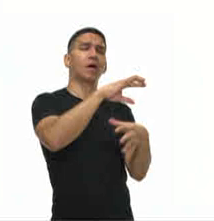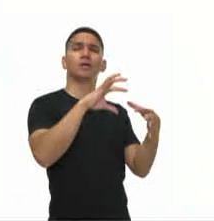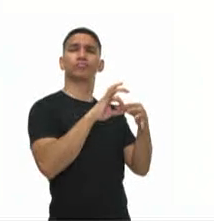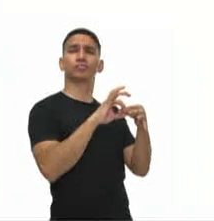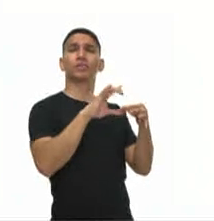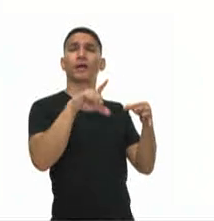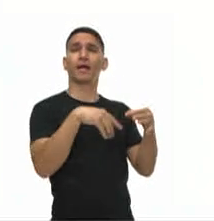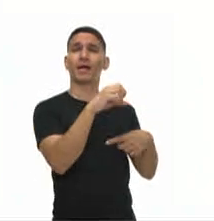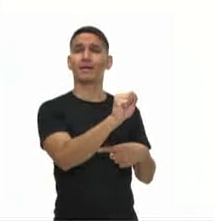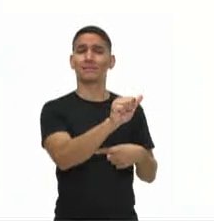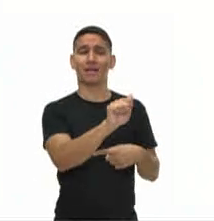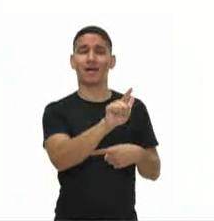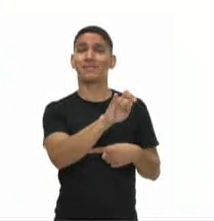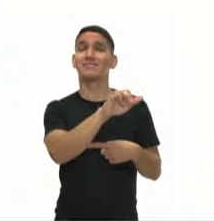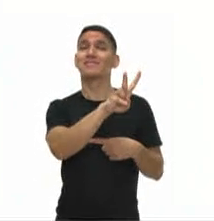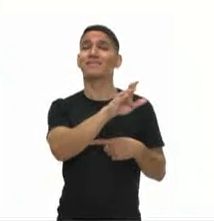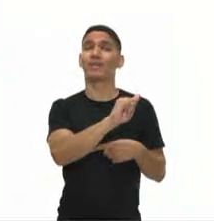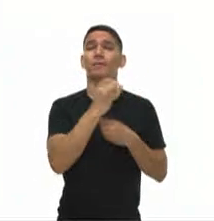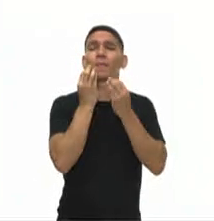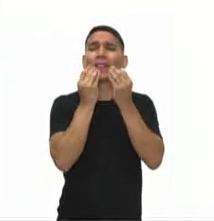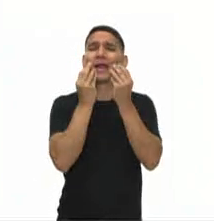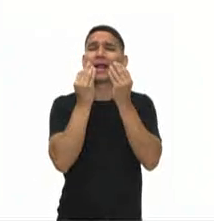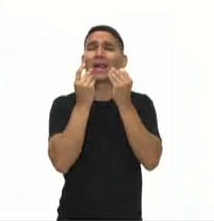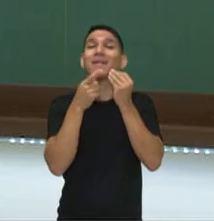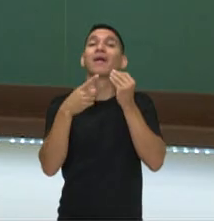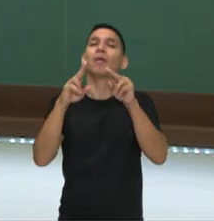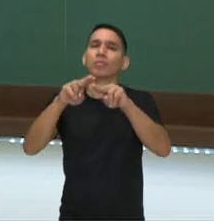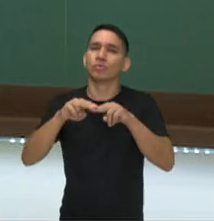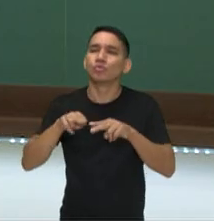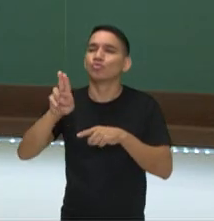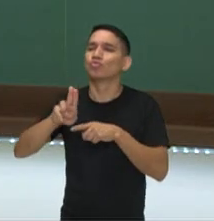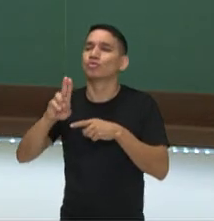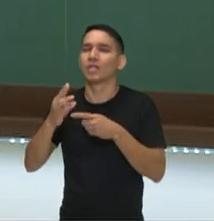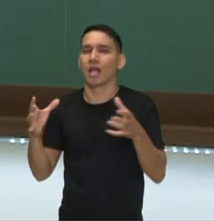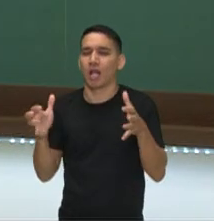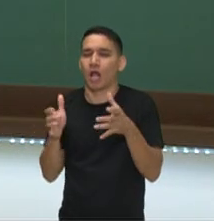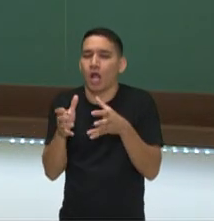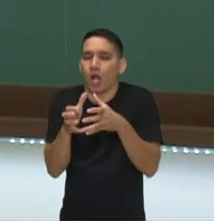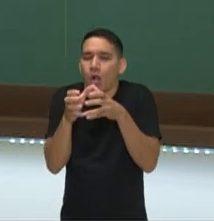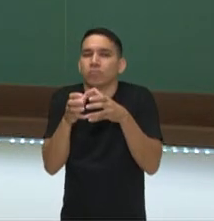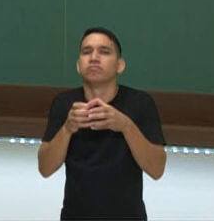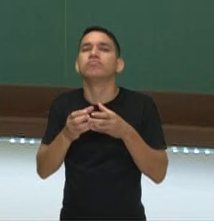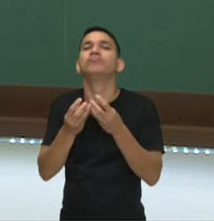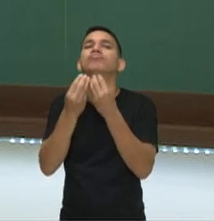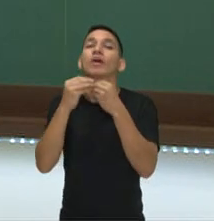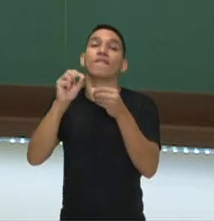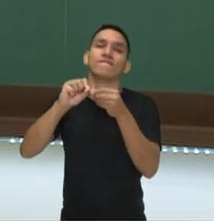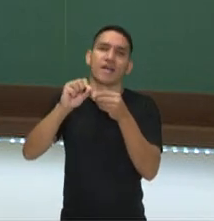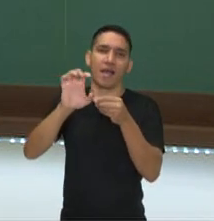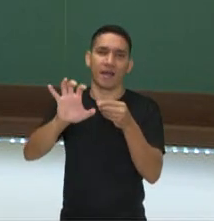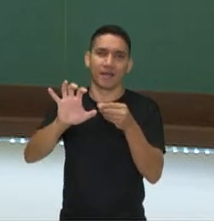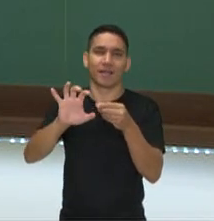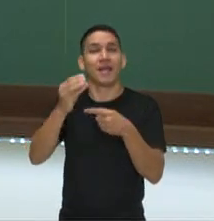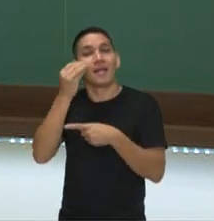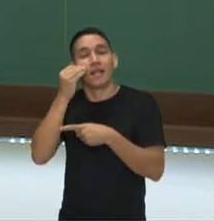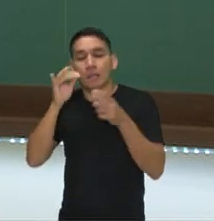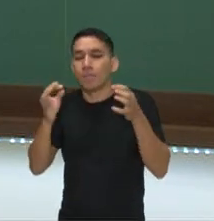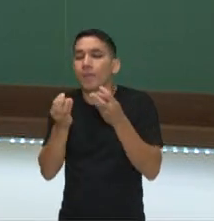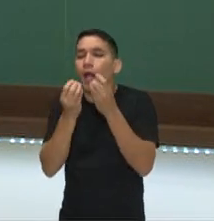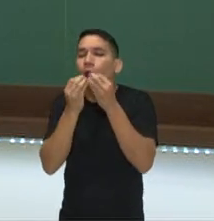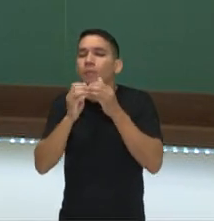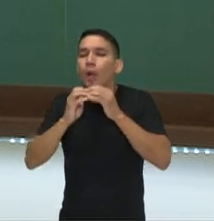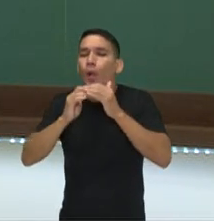palavra saliva, observe. O jeito era juntar saliva e foi o que ele fez. Depois de reunida na boca